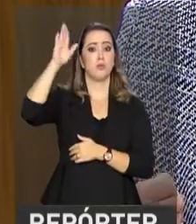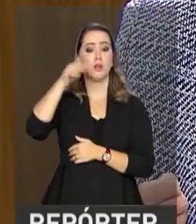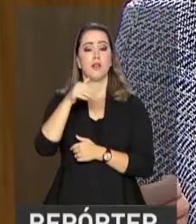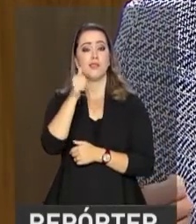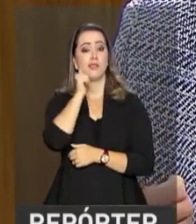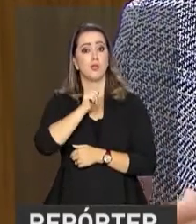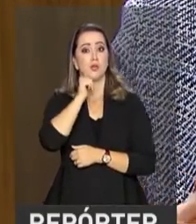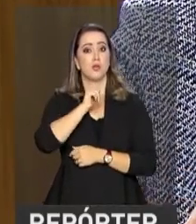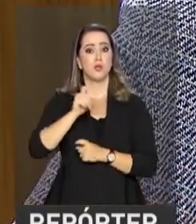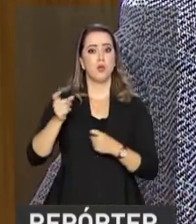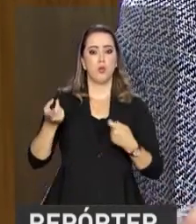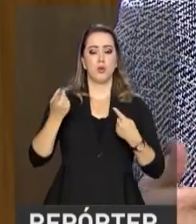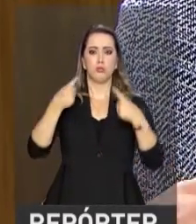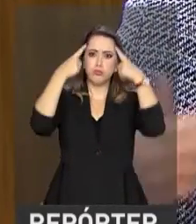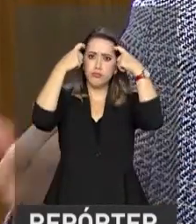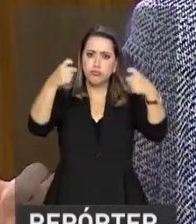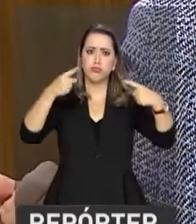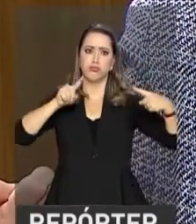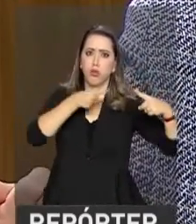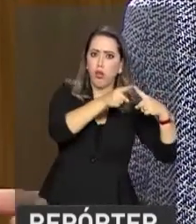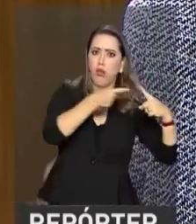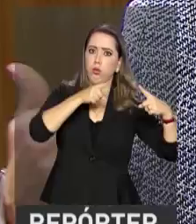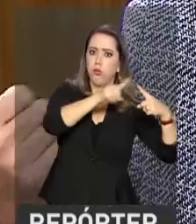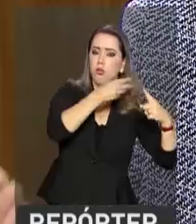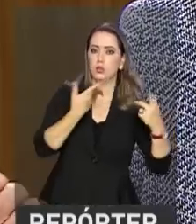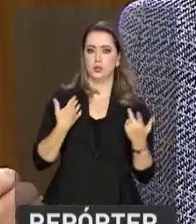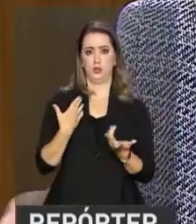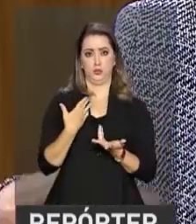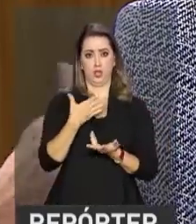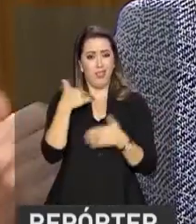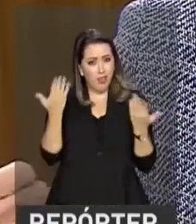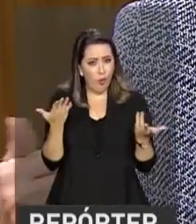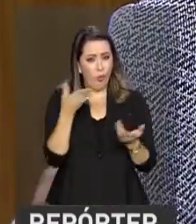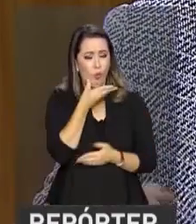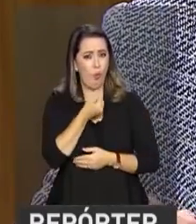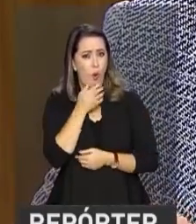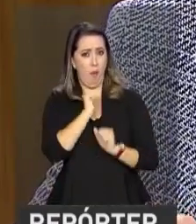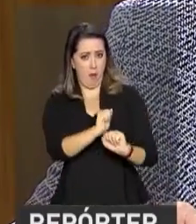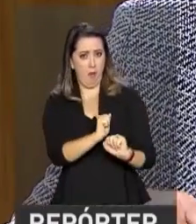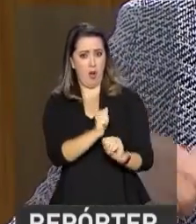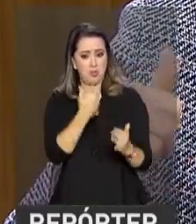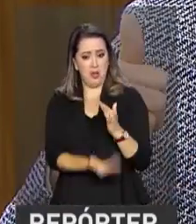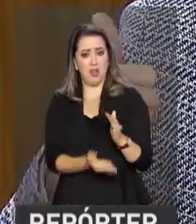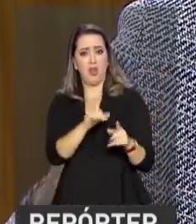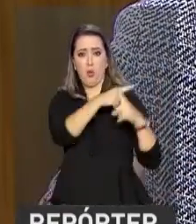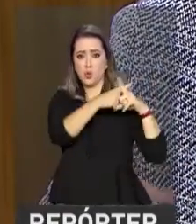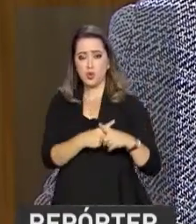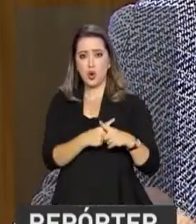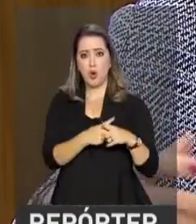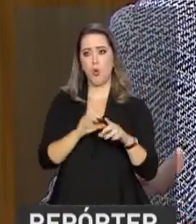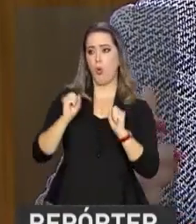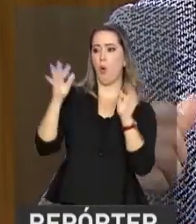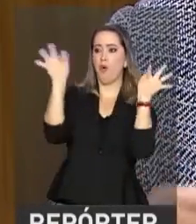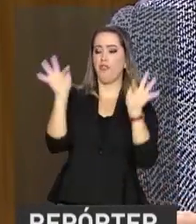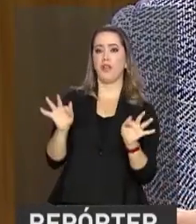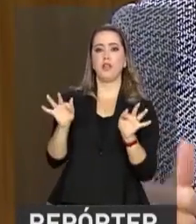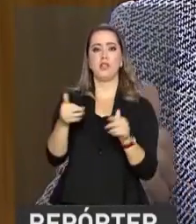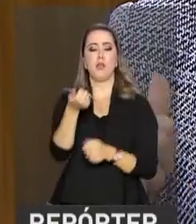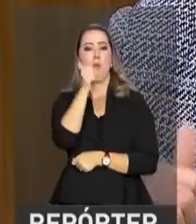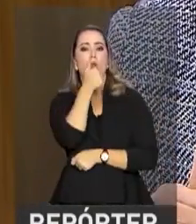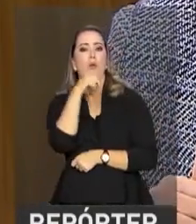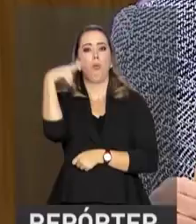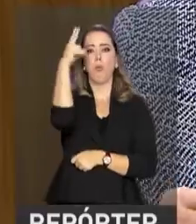sofrem violência ou seja então ao homem pode brigar para ficar chateado que perdeu ou fica feliz porque ganhou bebe aí